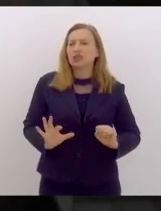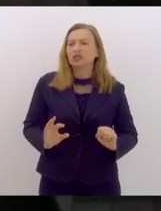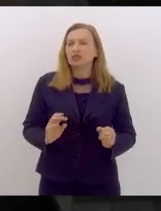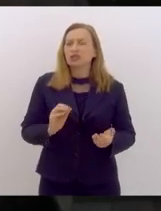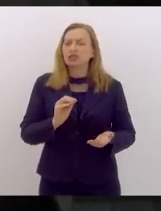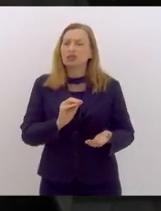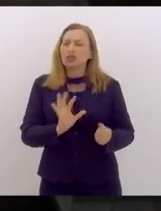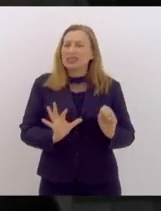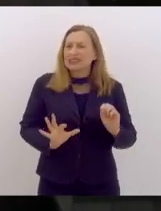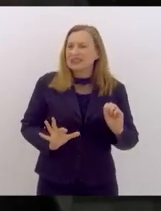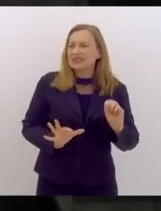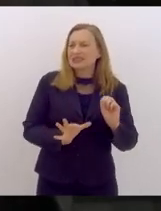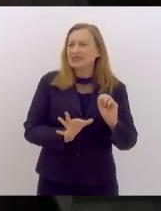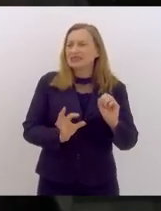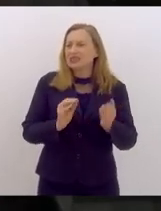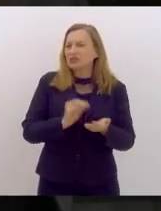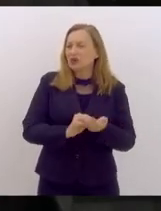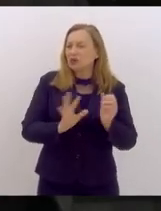pública